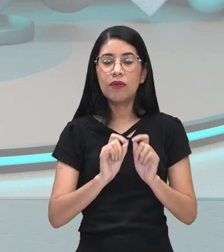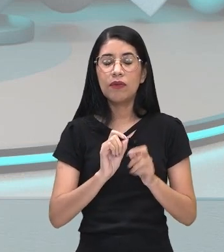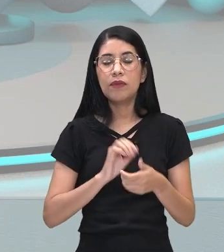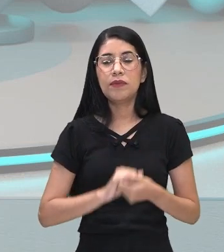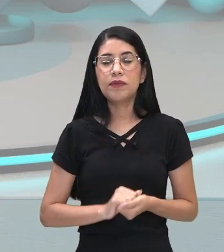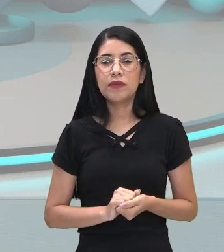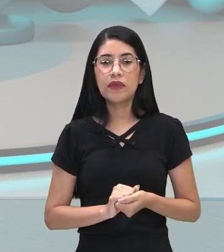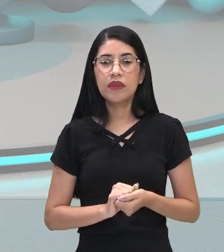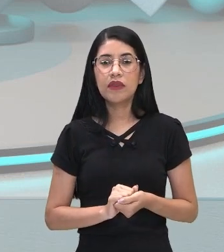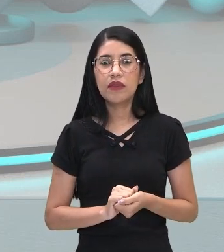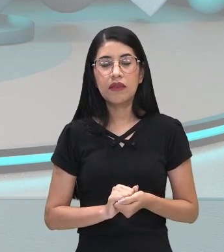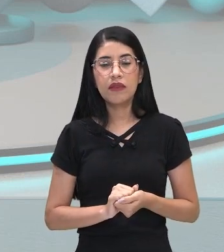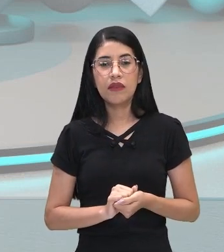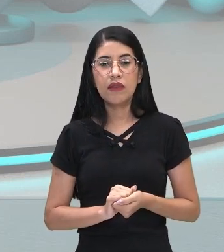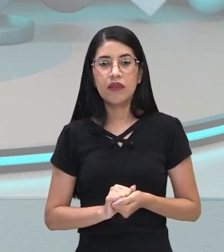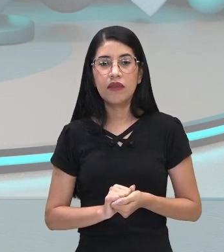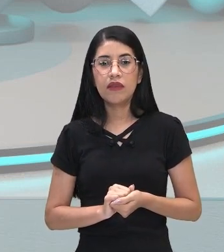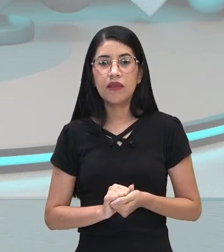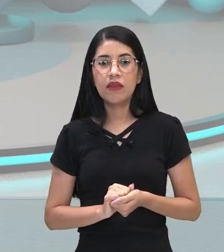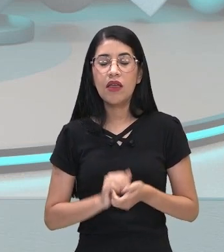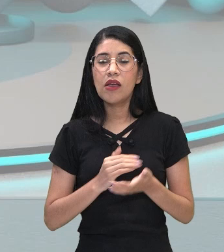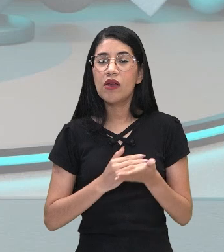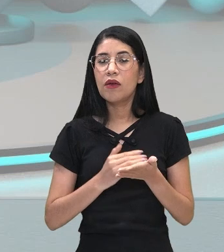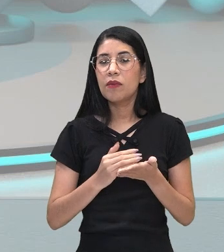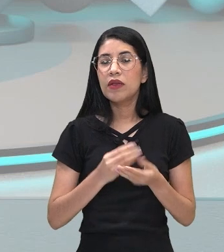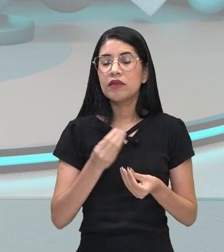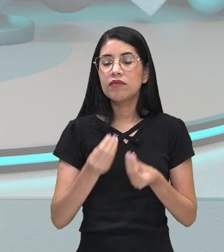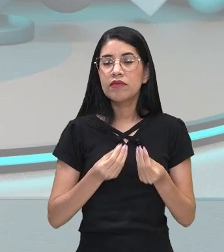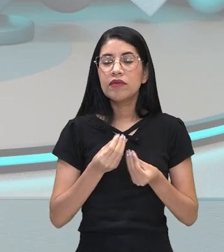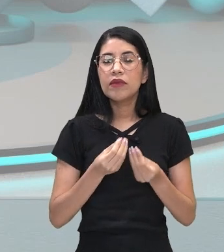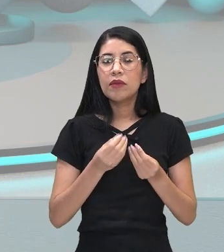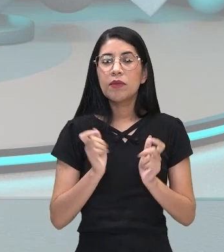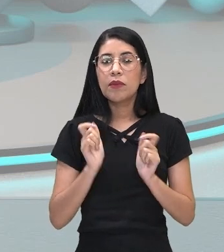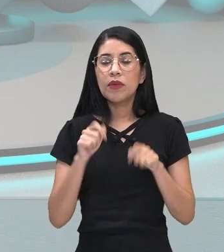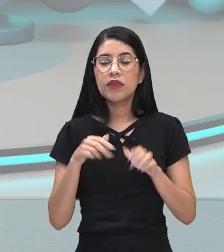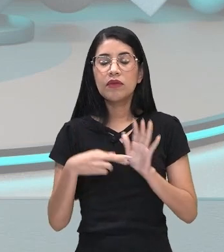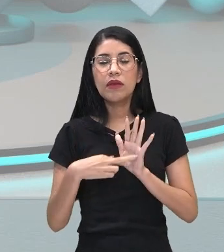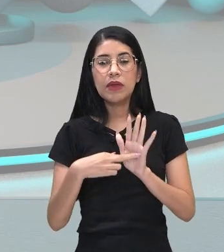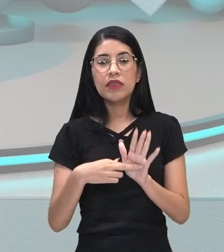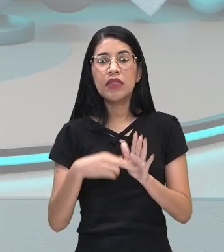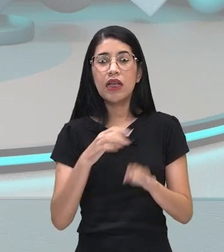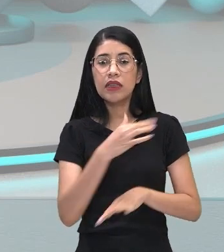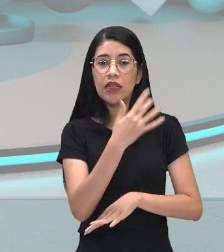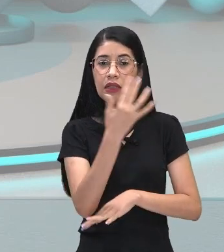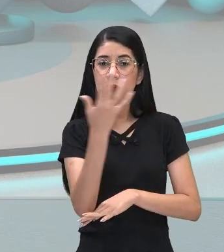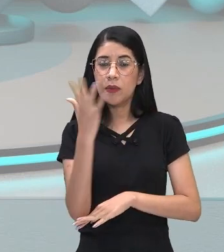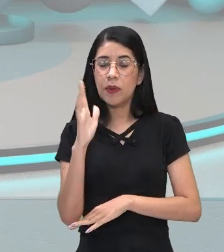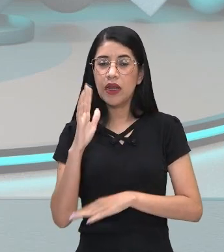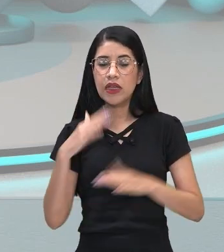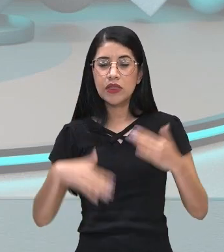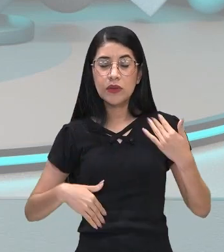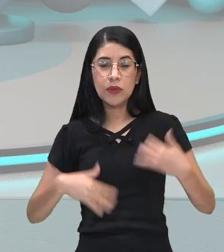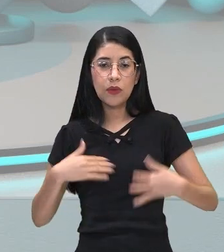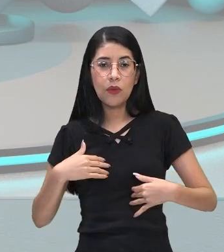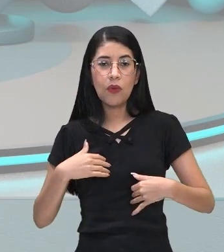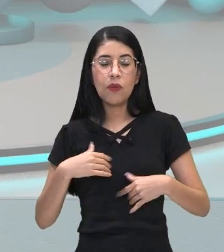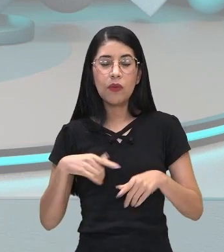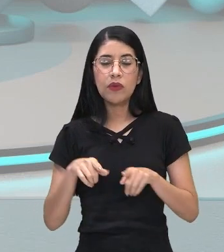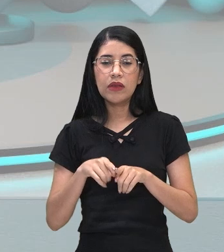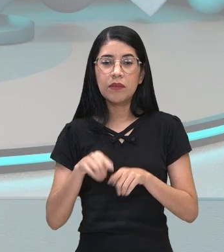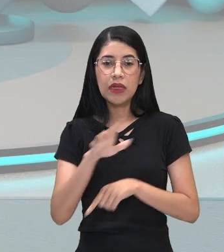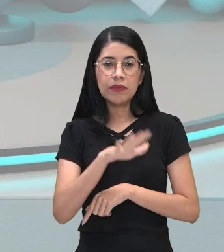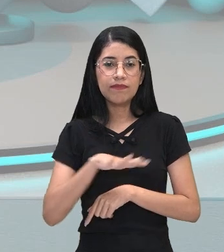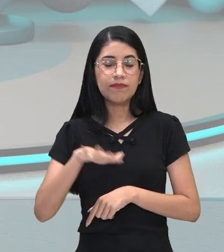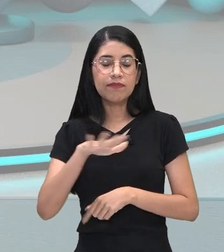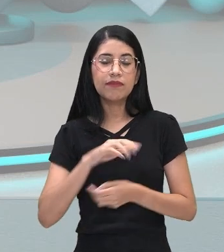refina imensamente, permitindo a representação da natureza, do corpo e do espaço, com